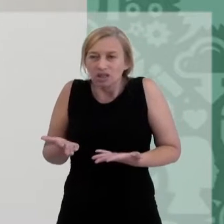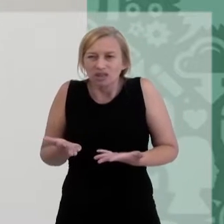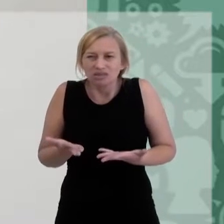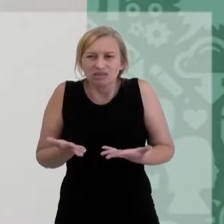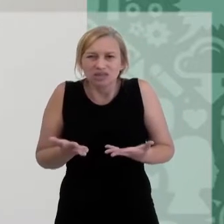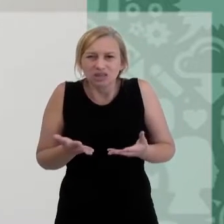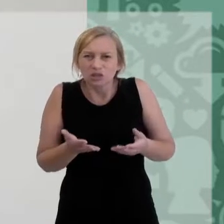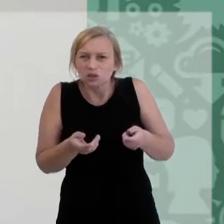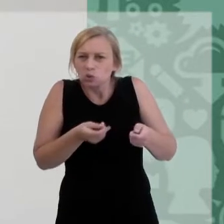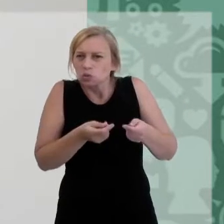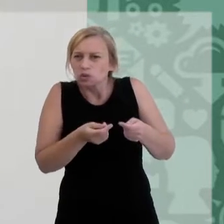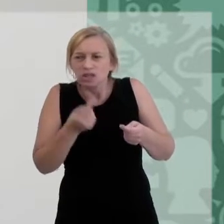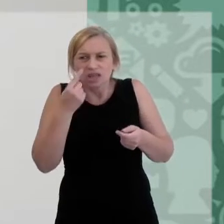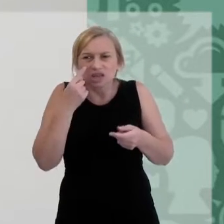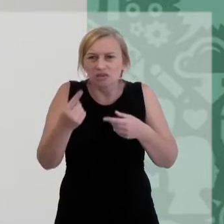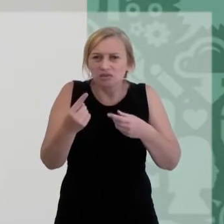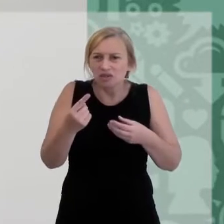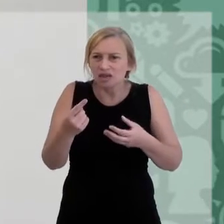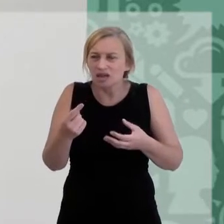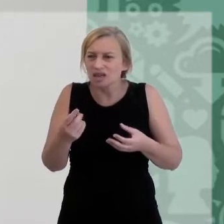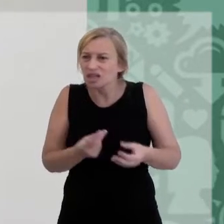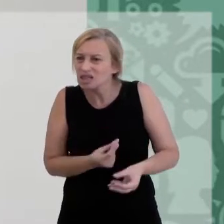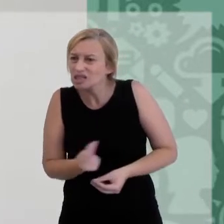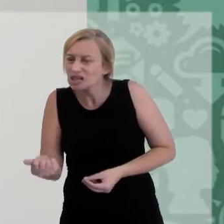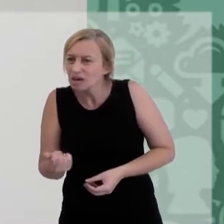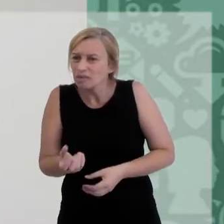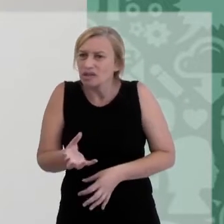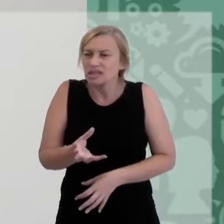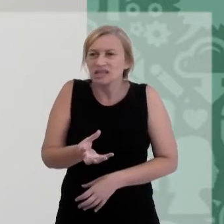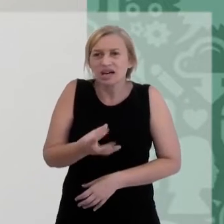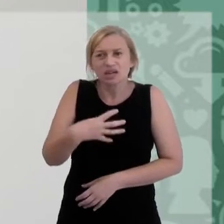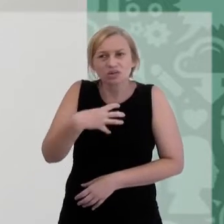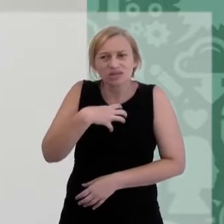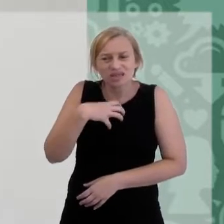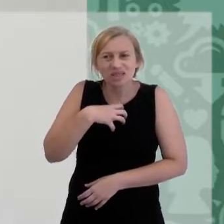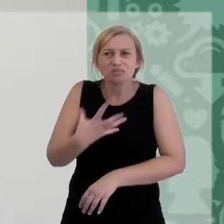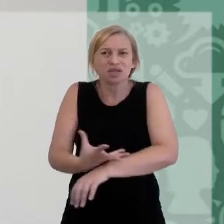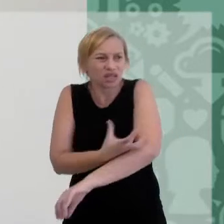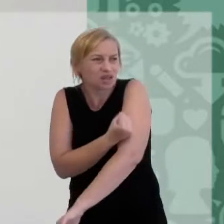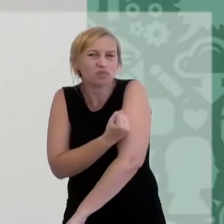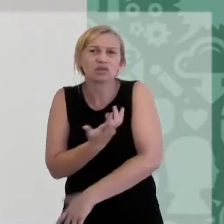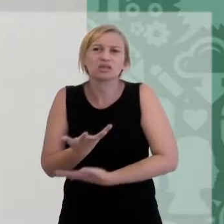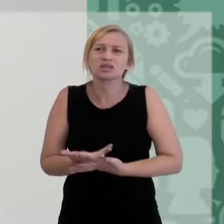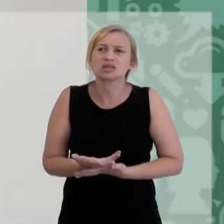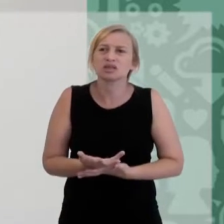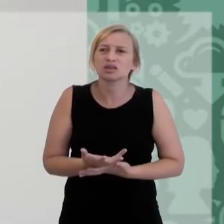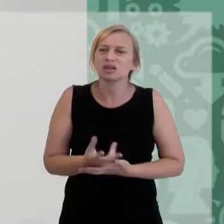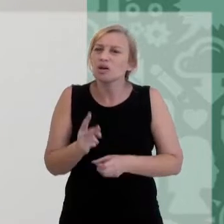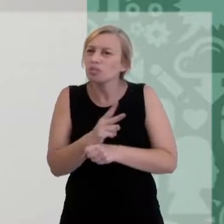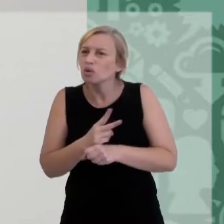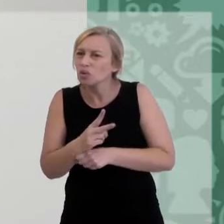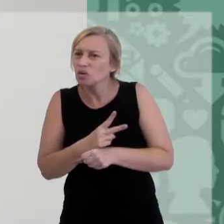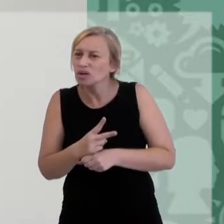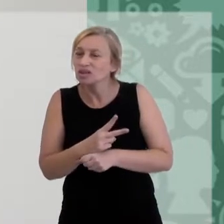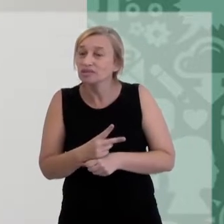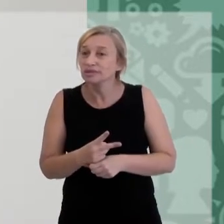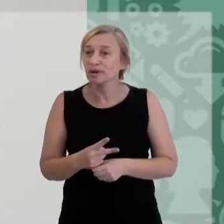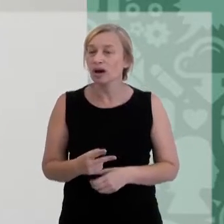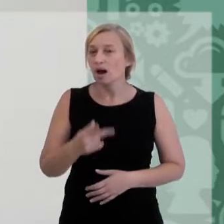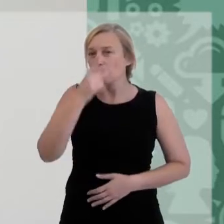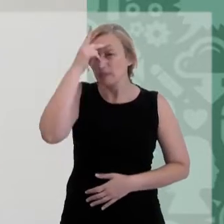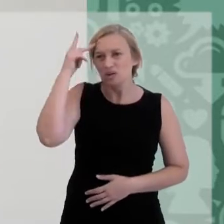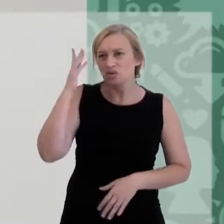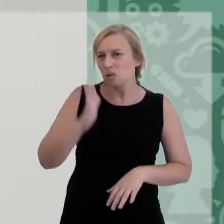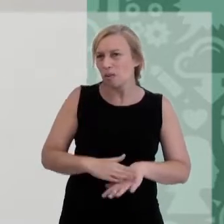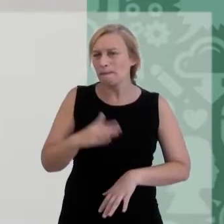Então a gente tenta escapar um pouco dos nossos sentimentos e das nossas emoções. Daí a busca por tentar ser uma pessoa